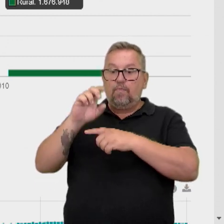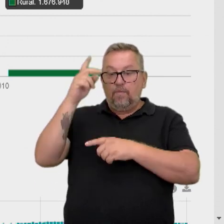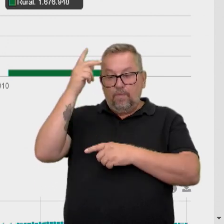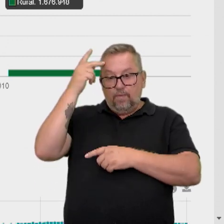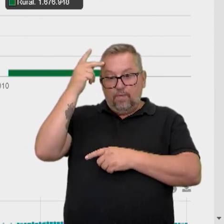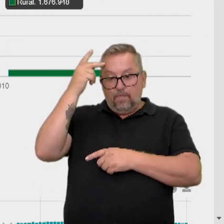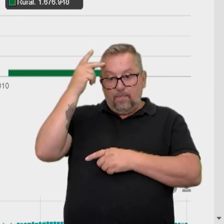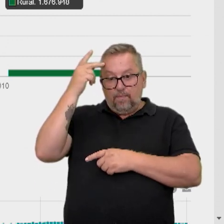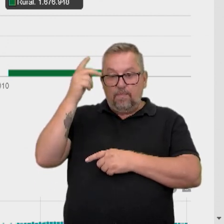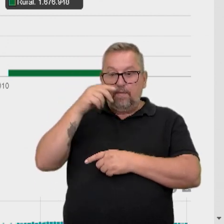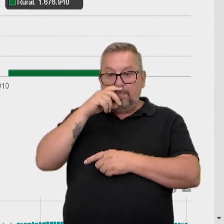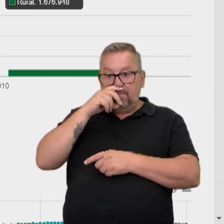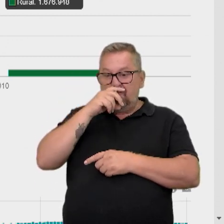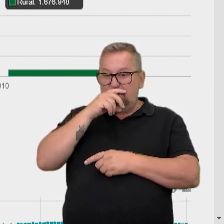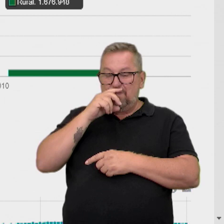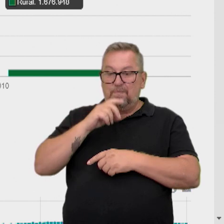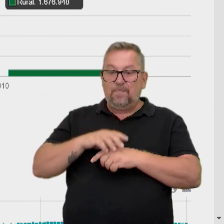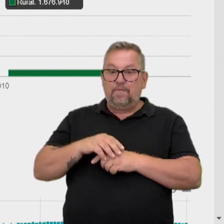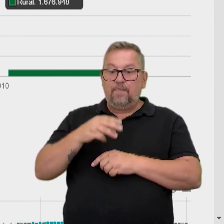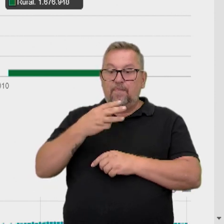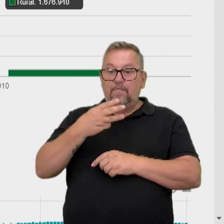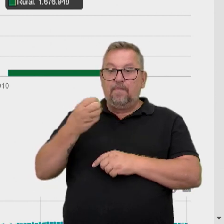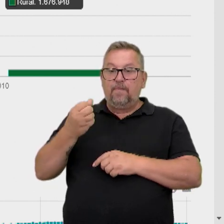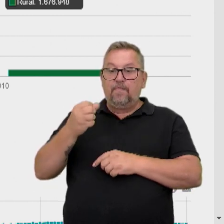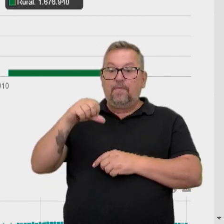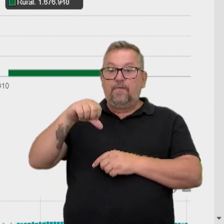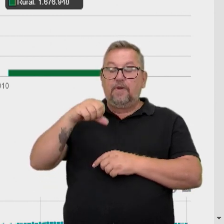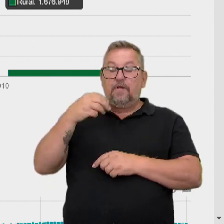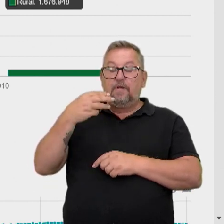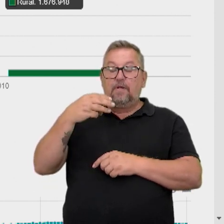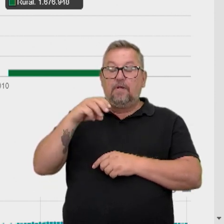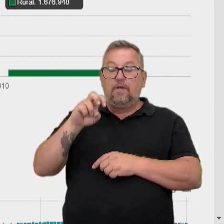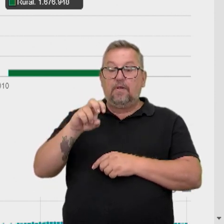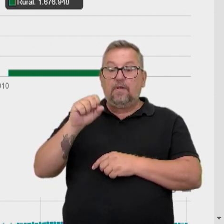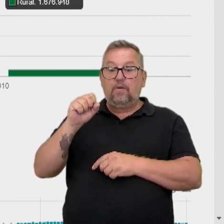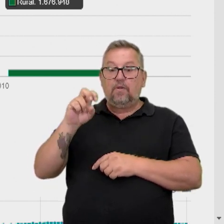do último censo, né? Tem